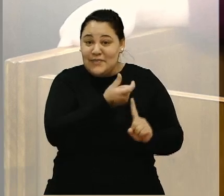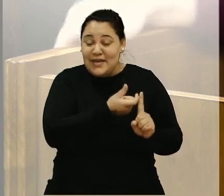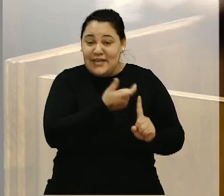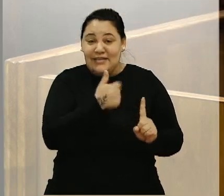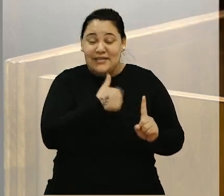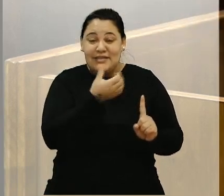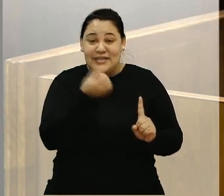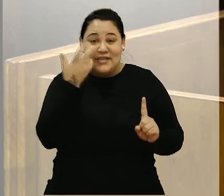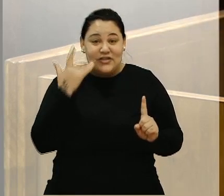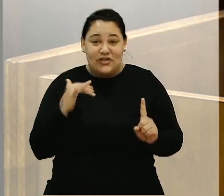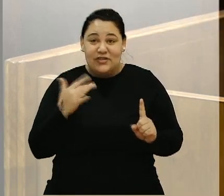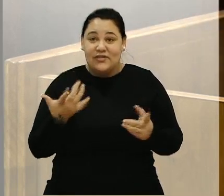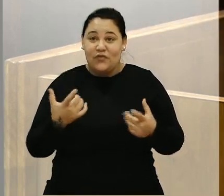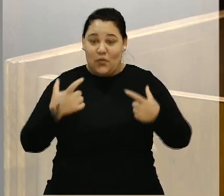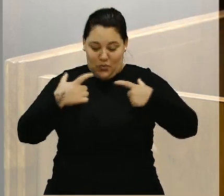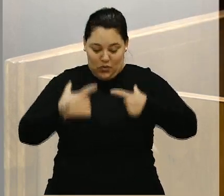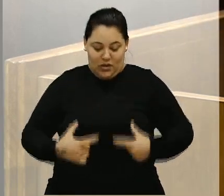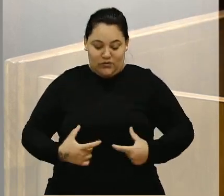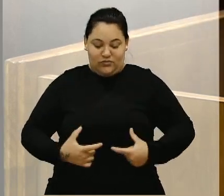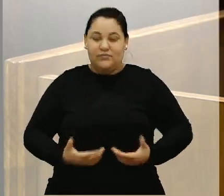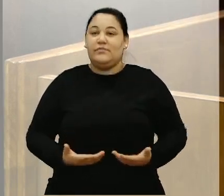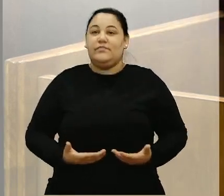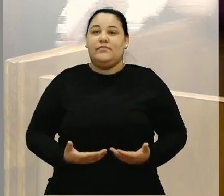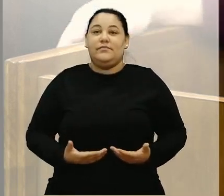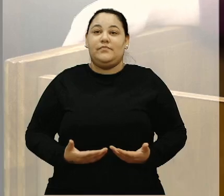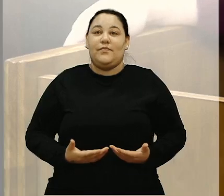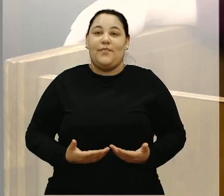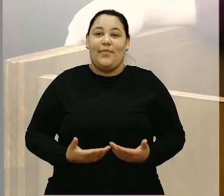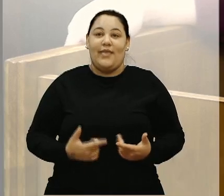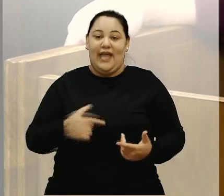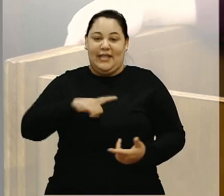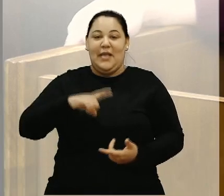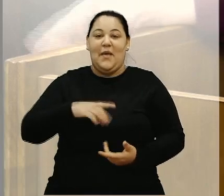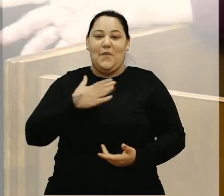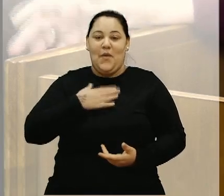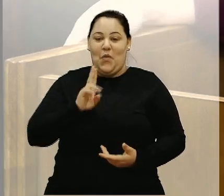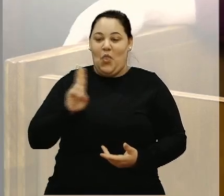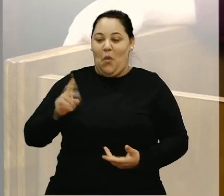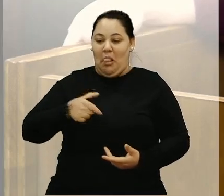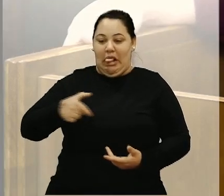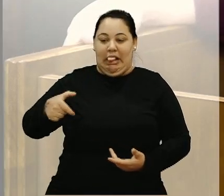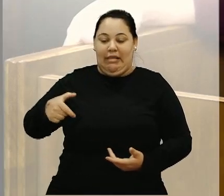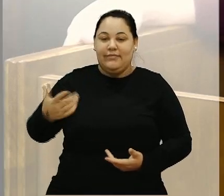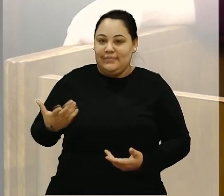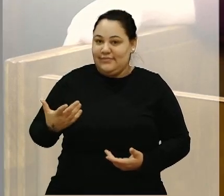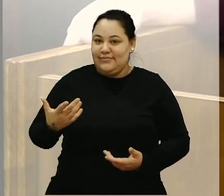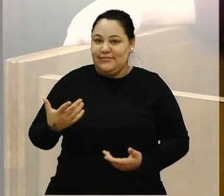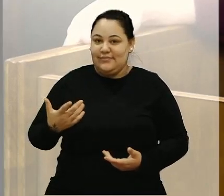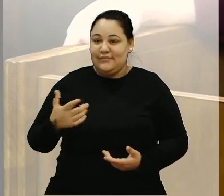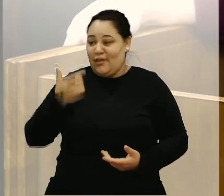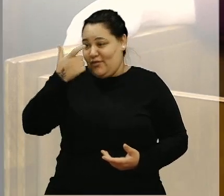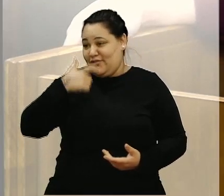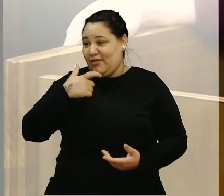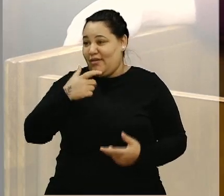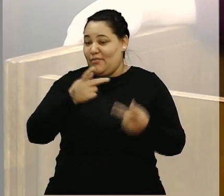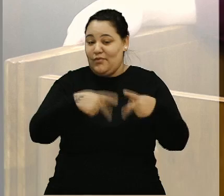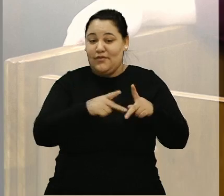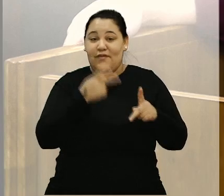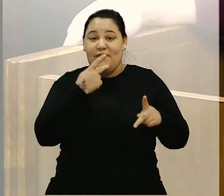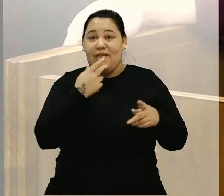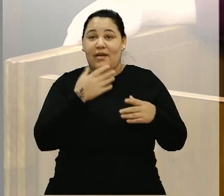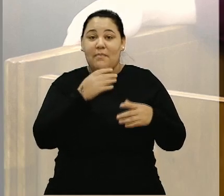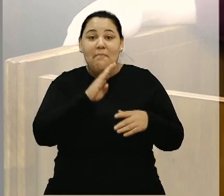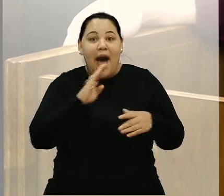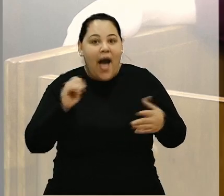6 dias. Vou com o meu coletinho lá, que aí eu tenho o meu nome, né, e tal, e de repente a população vai dizer, Bárbara, só